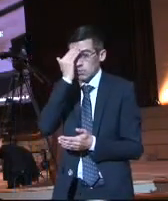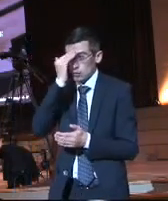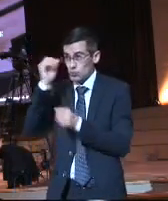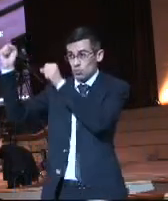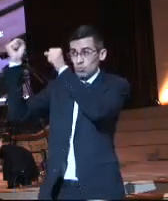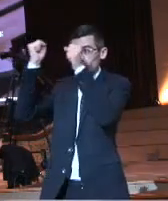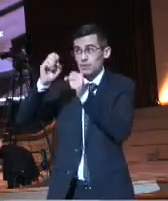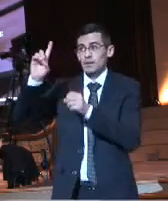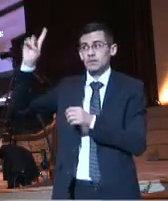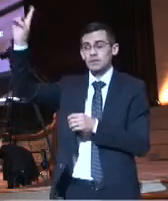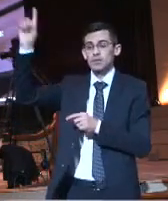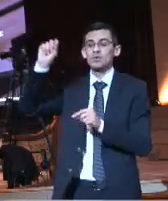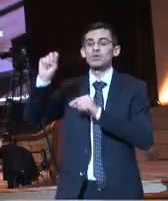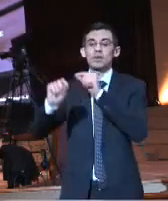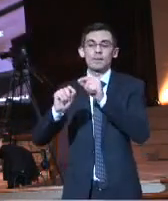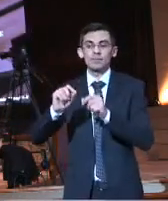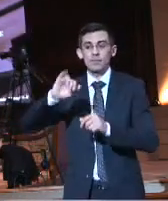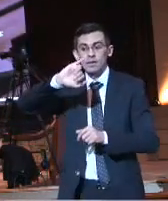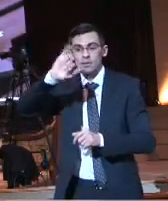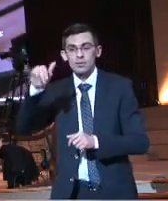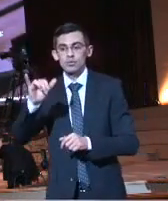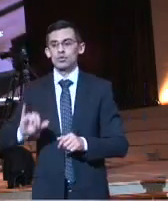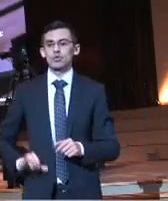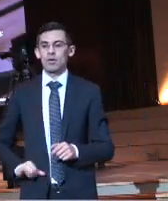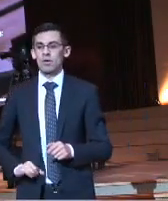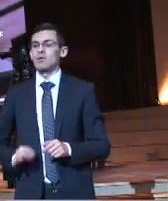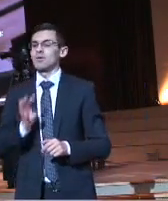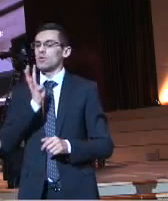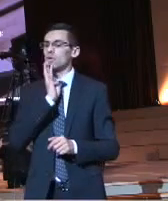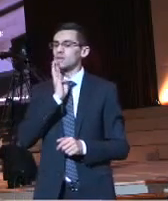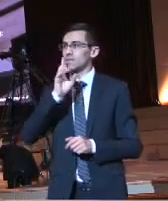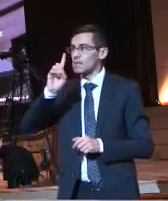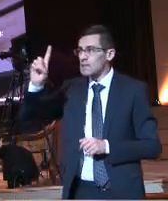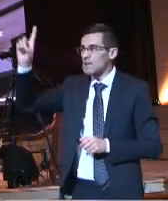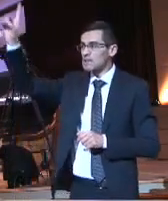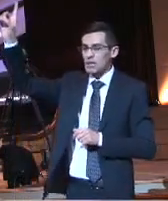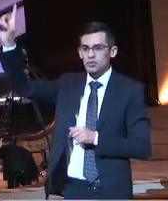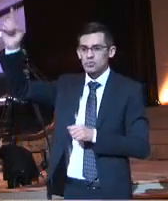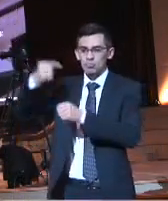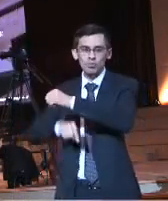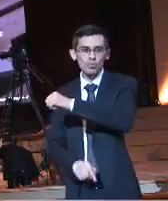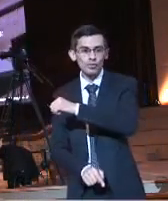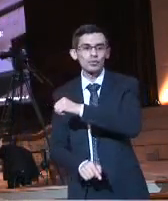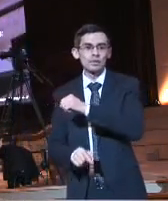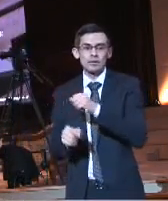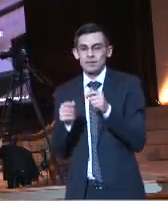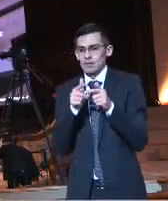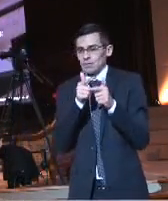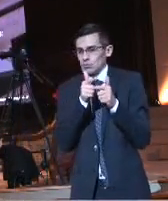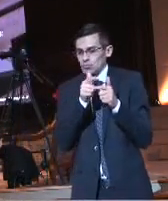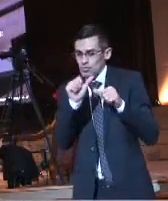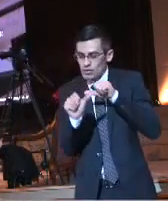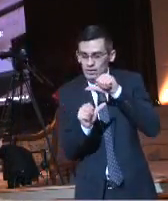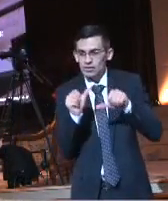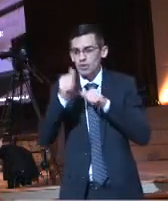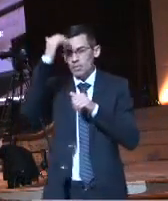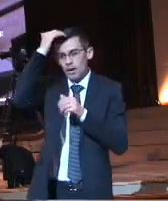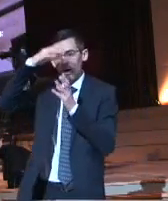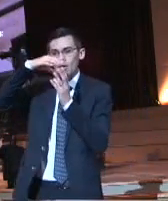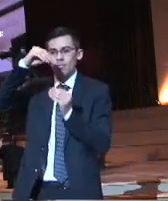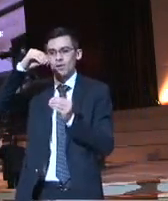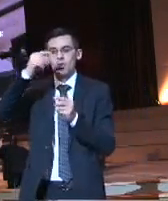Deus, era para que Jó pudesse conhecer o caráter de Deus que trata a nossa alma. É interessante que há um momento na vida